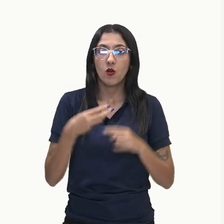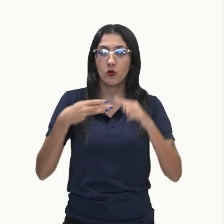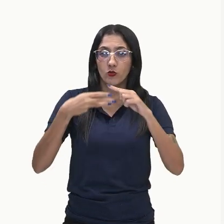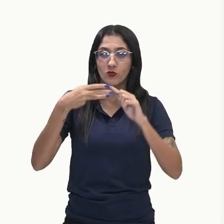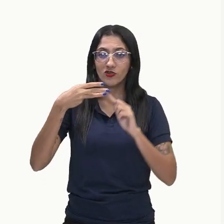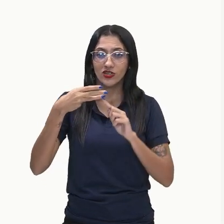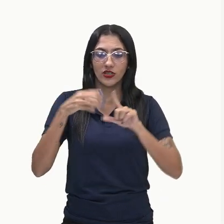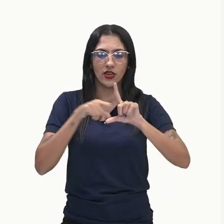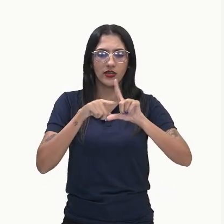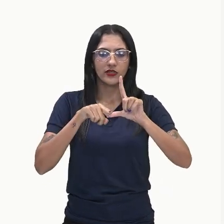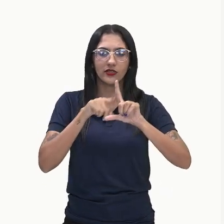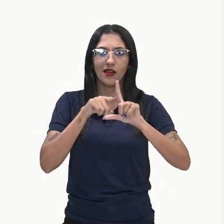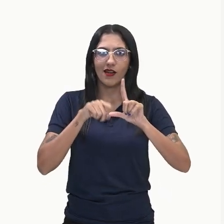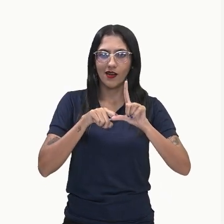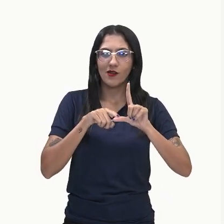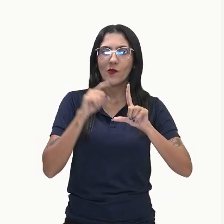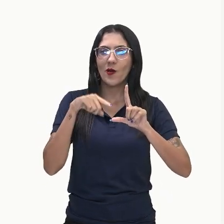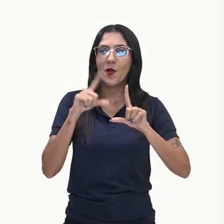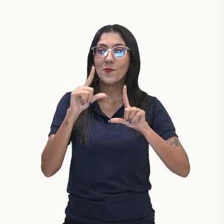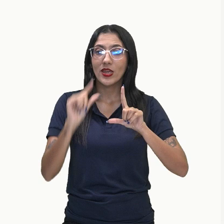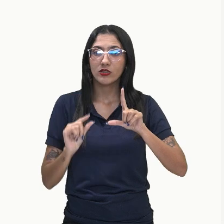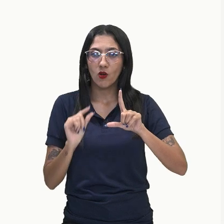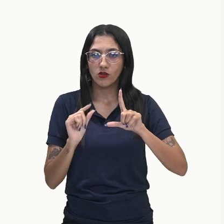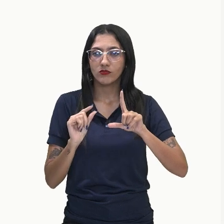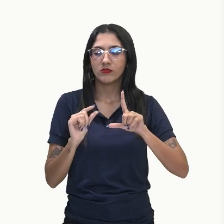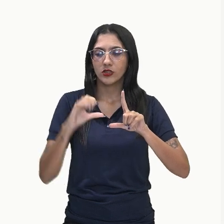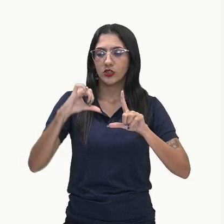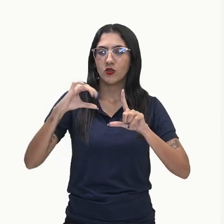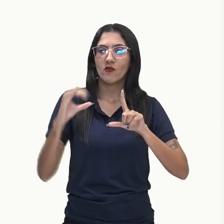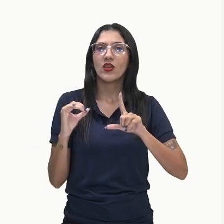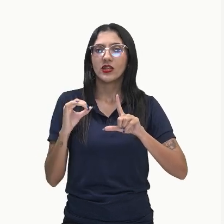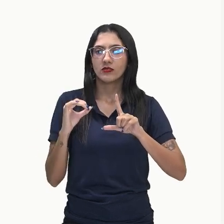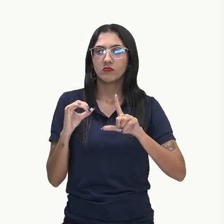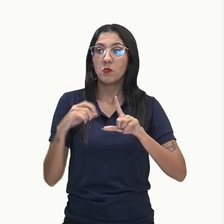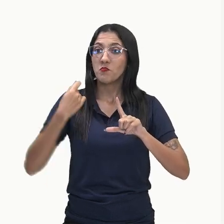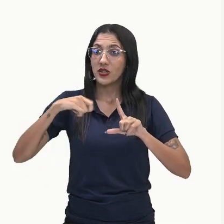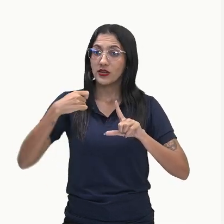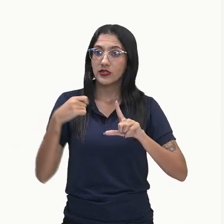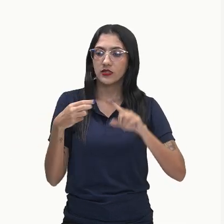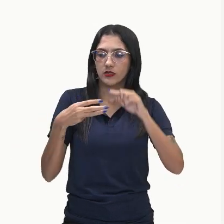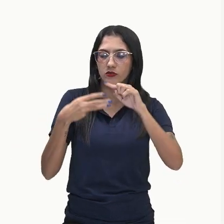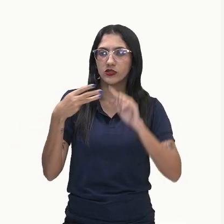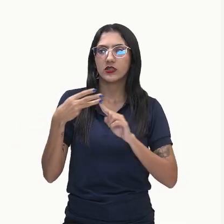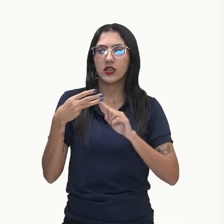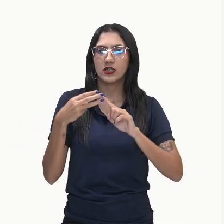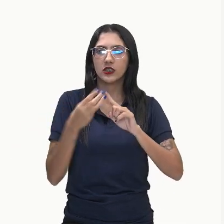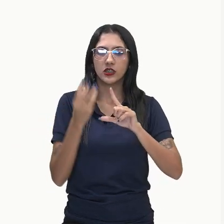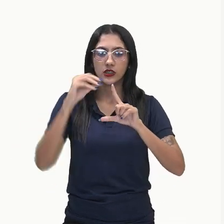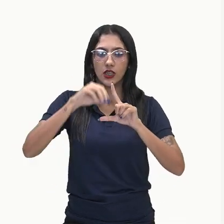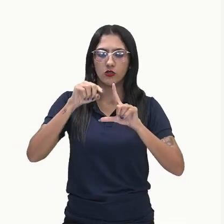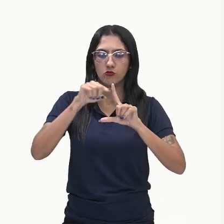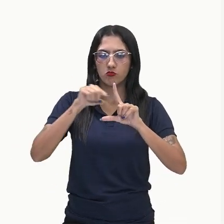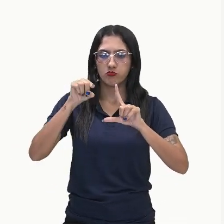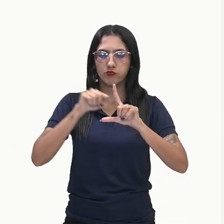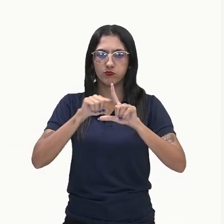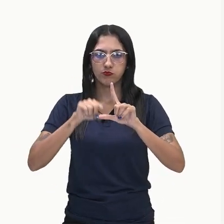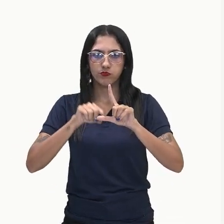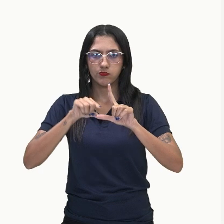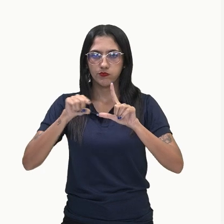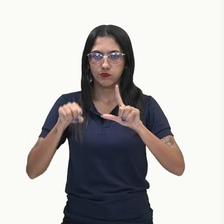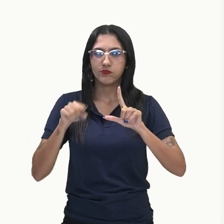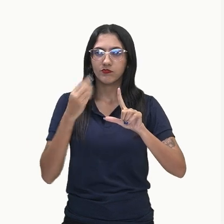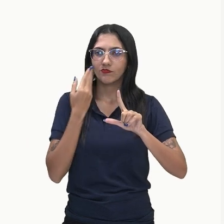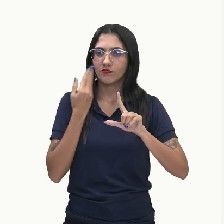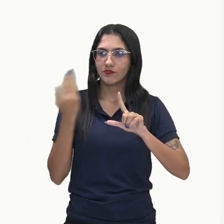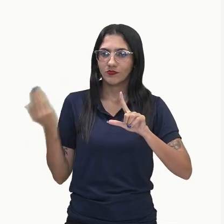são menores que 90, agora são os três, obrigatoriamente, tudo bem? Aqui,